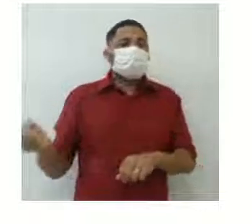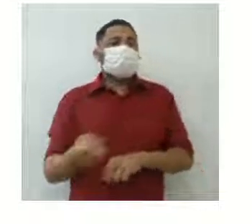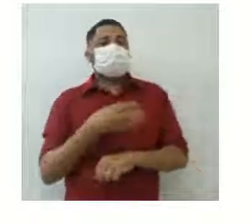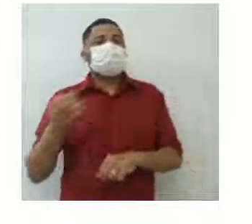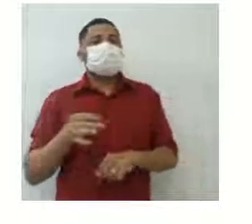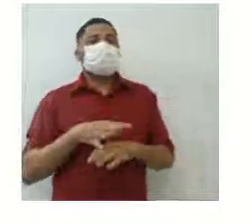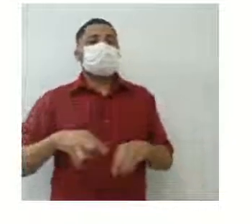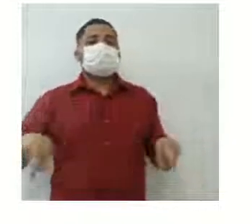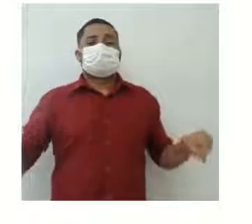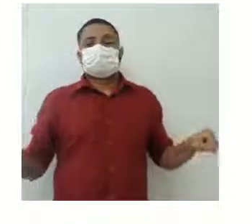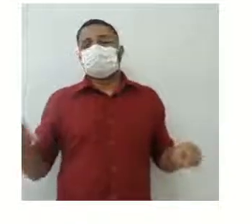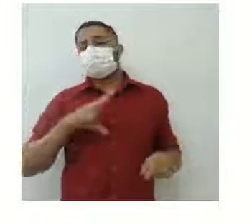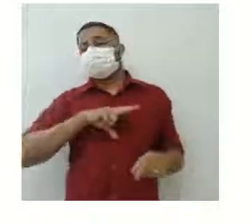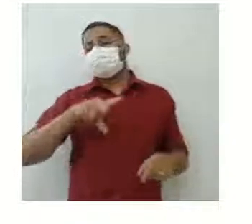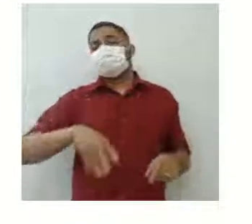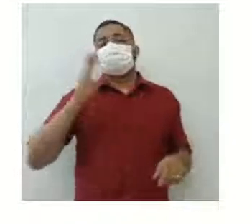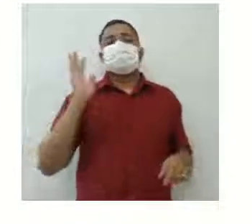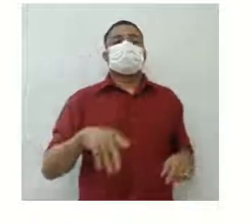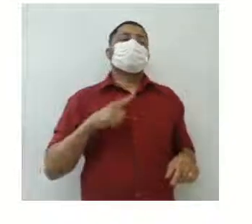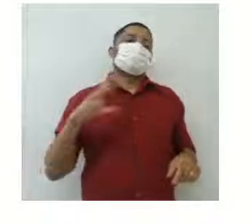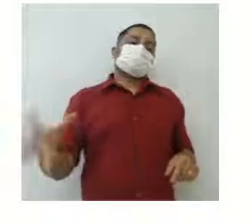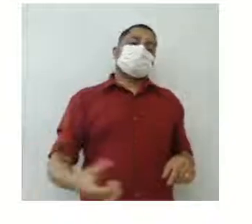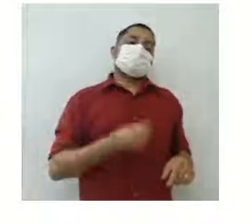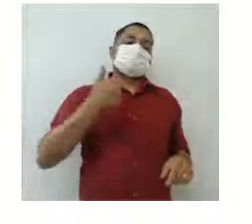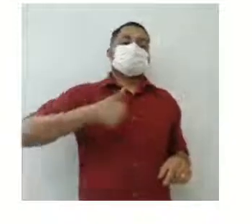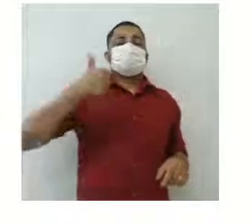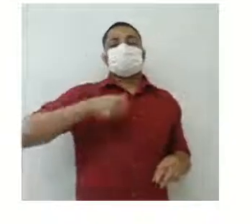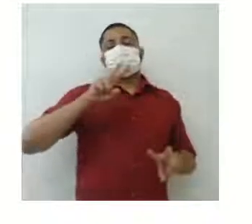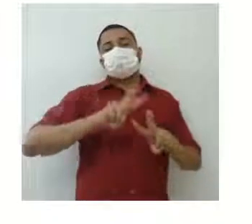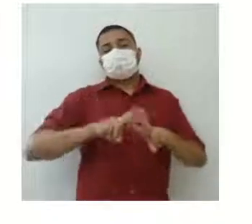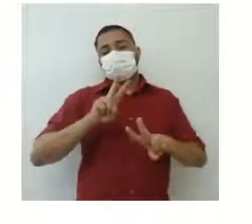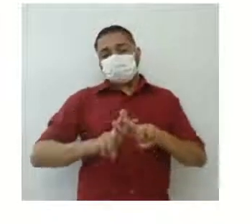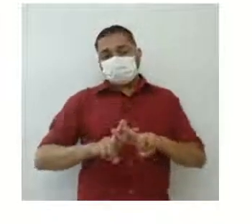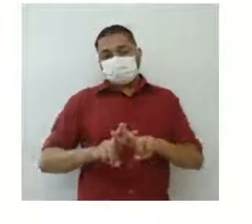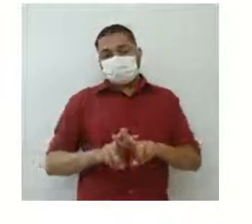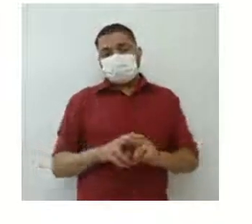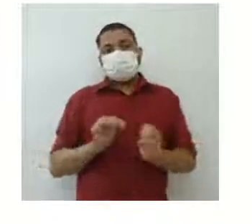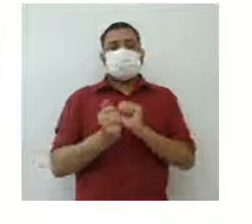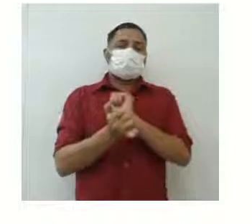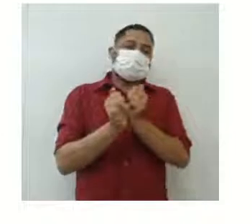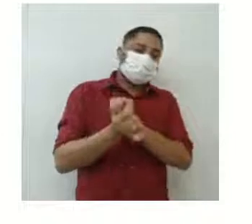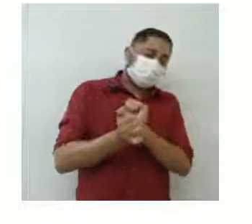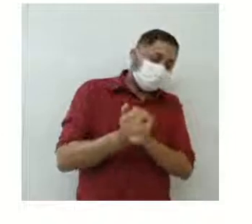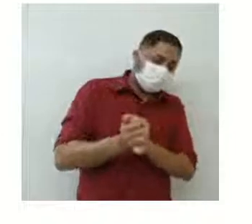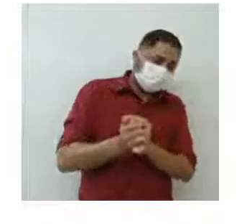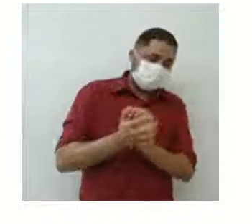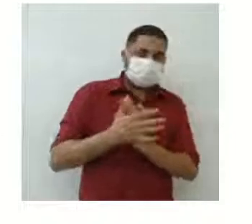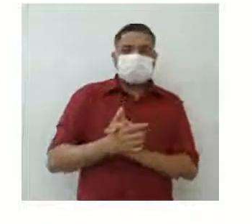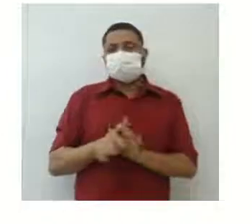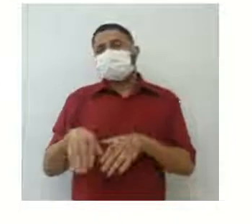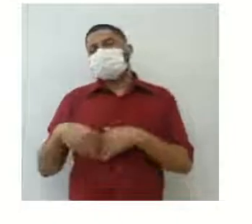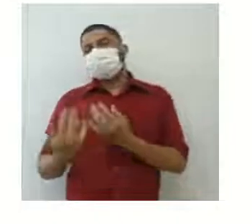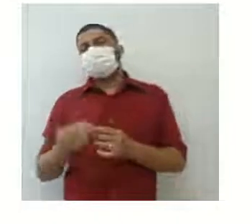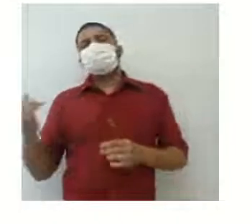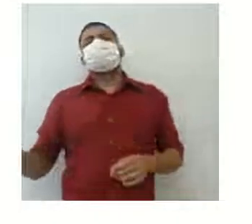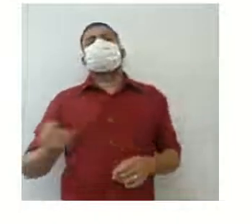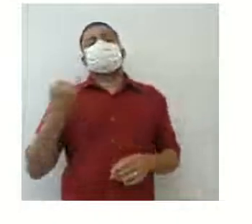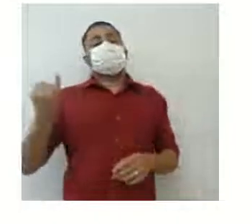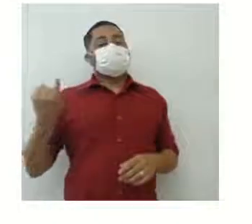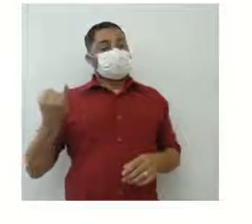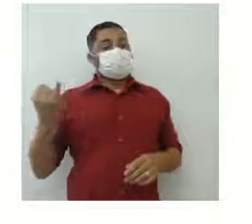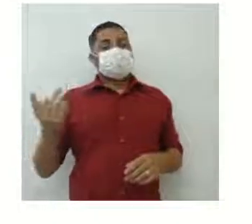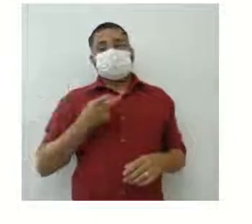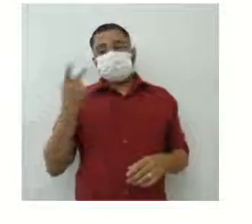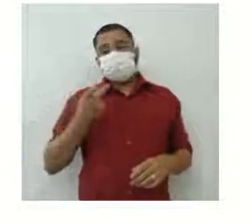novas terras, Portugal já havia capturado seus primeiros prisioneiros escravos, né? Então é importante salientar